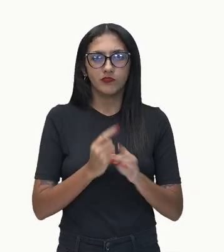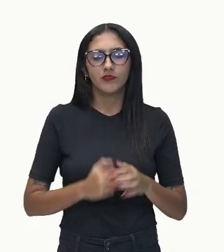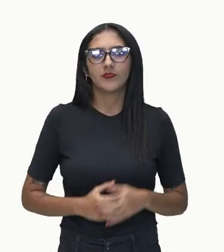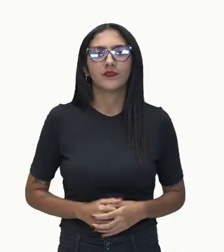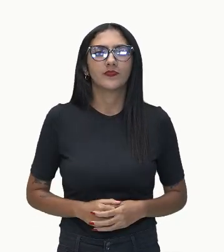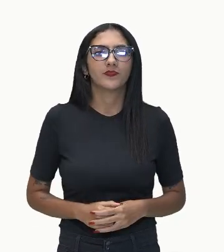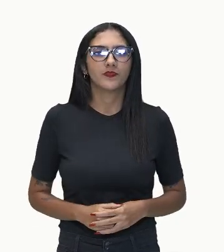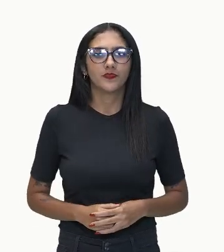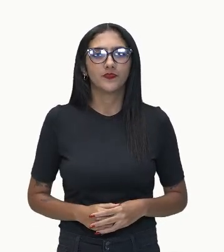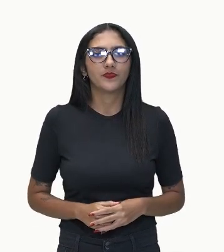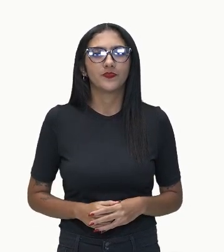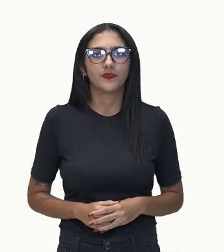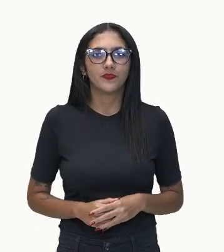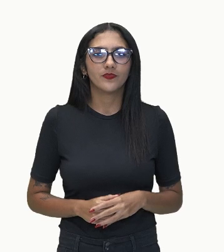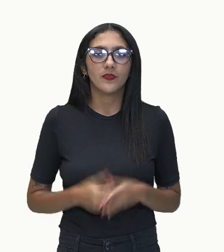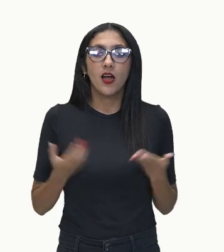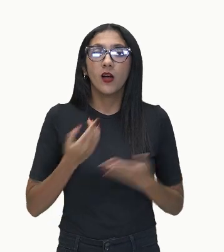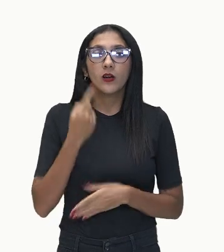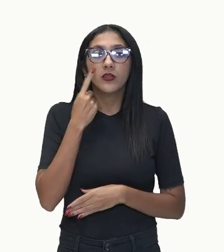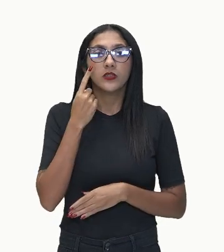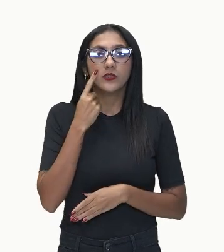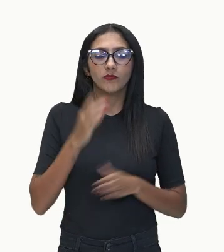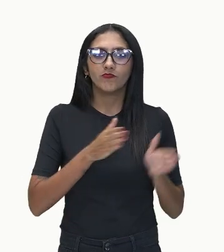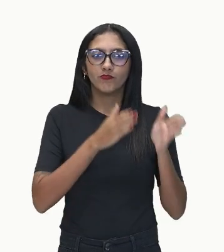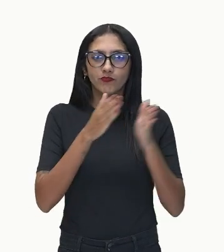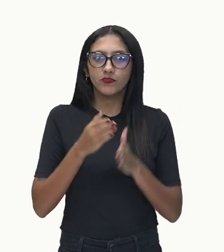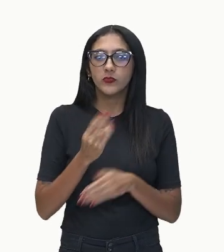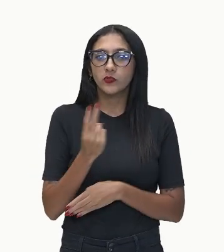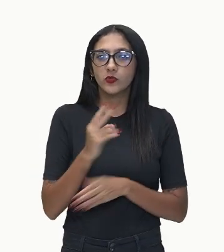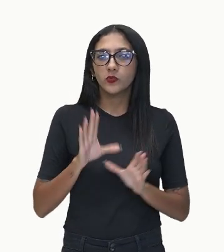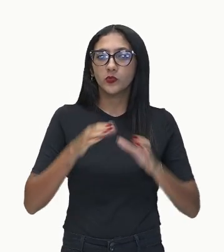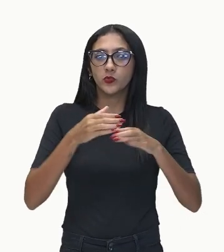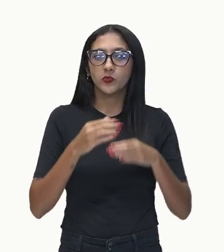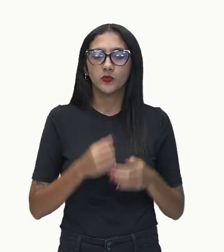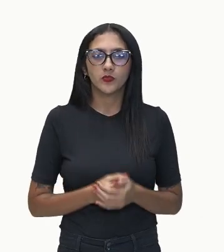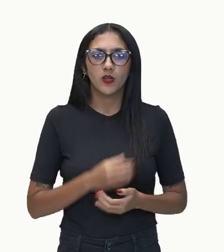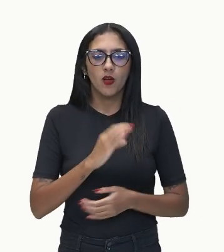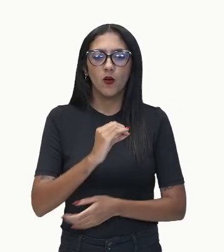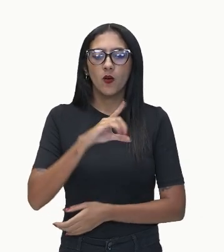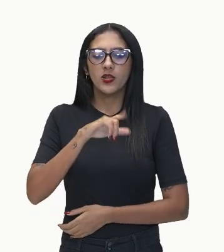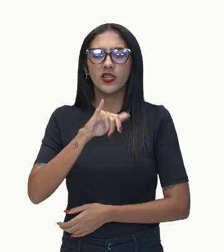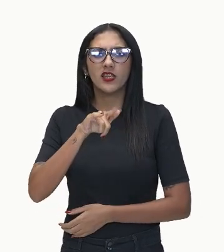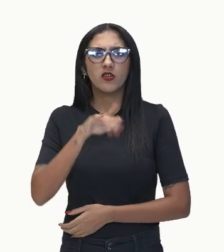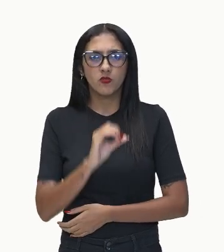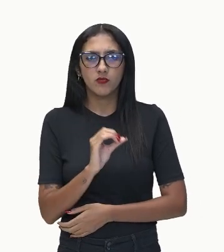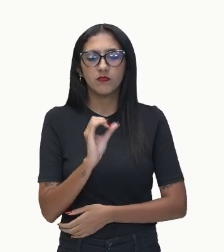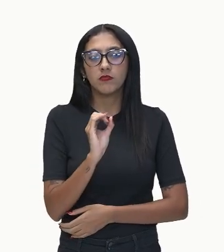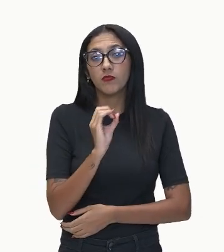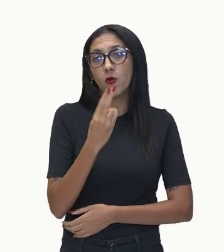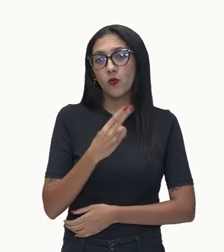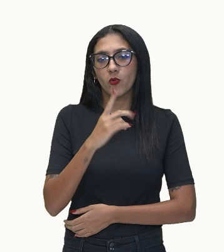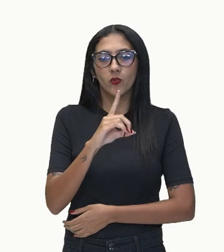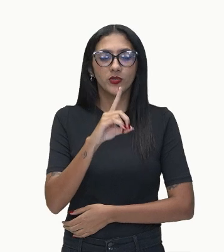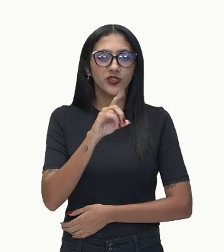E agora nós vamos ver os oligosacarídeos. Quando eu falo de oligosacarídeos ou disacarídeos,